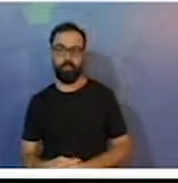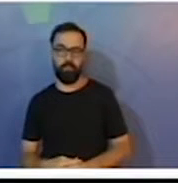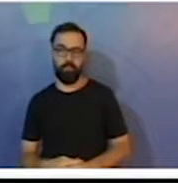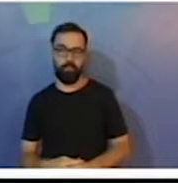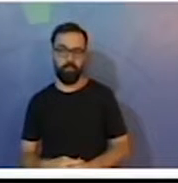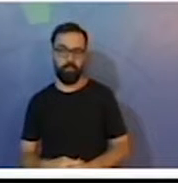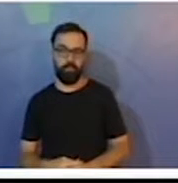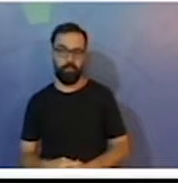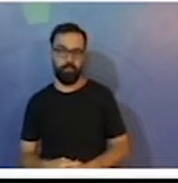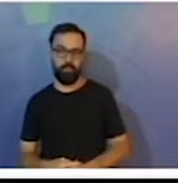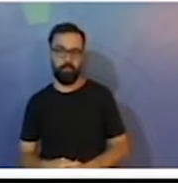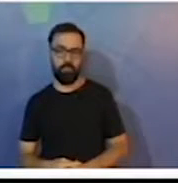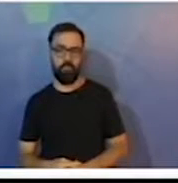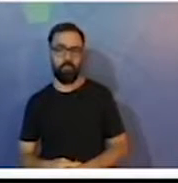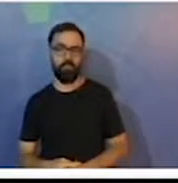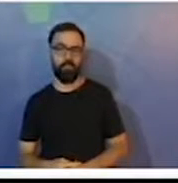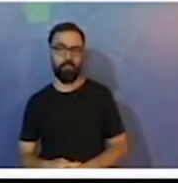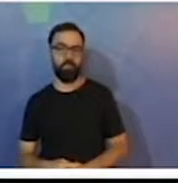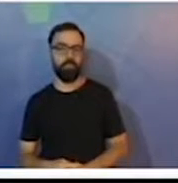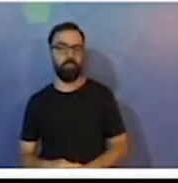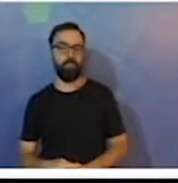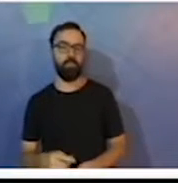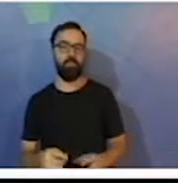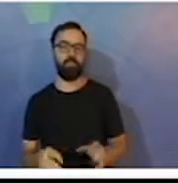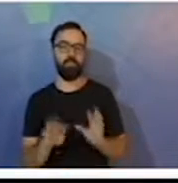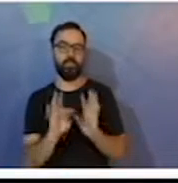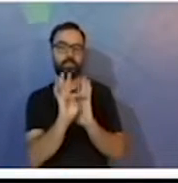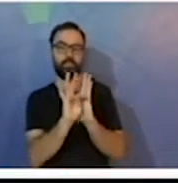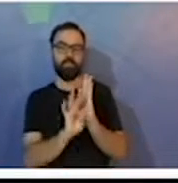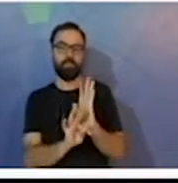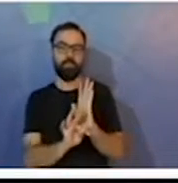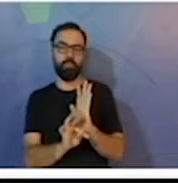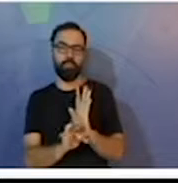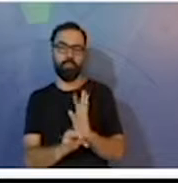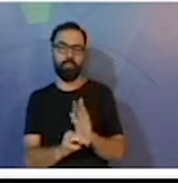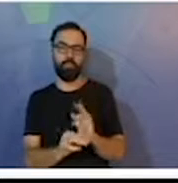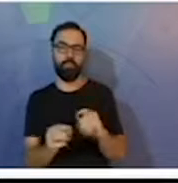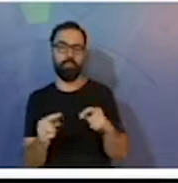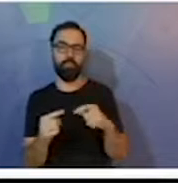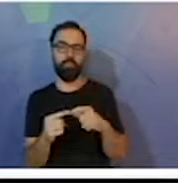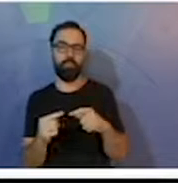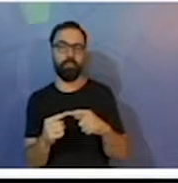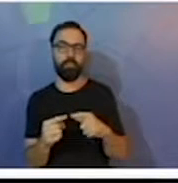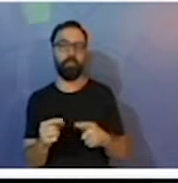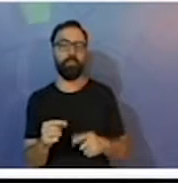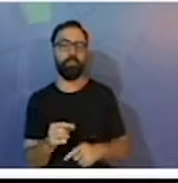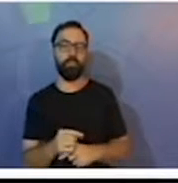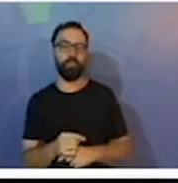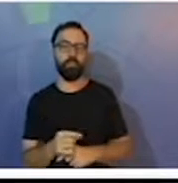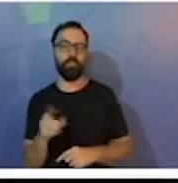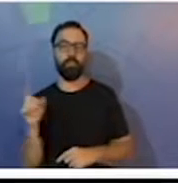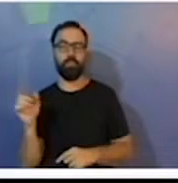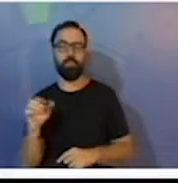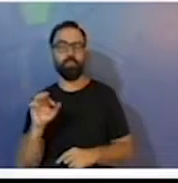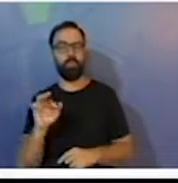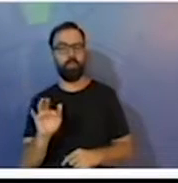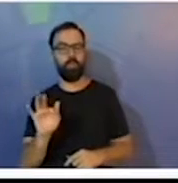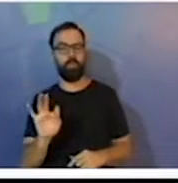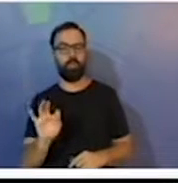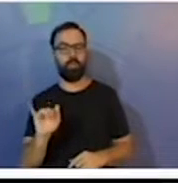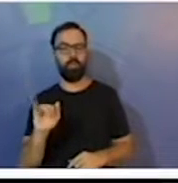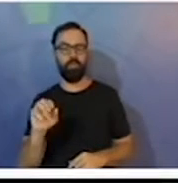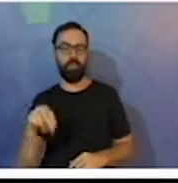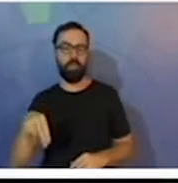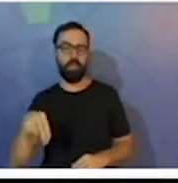Primeiro qual é a finalidade do texto colar de casca de ovo que que é finalidade com a